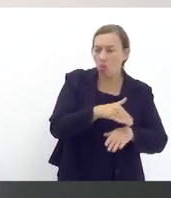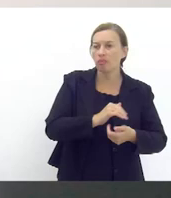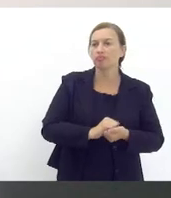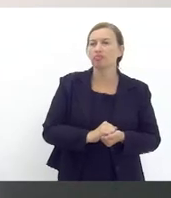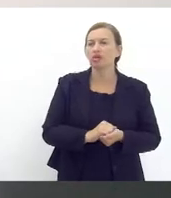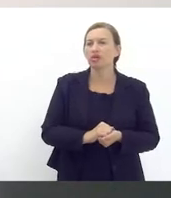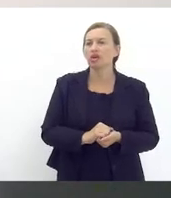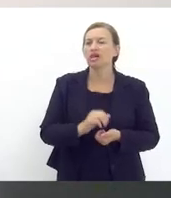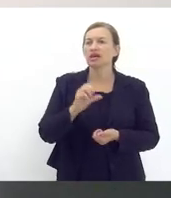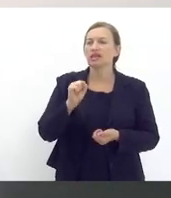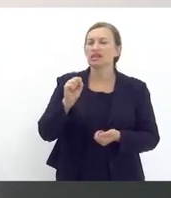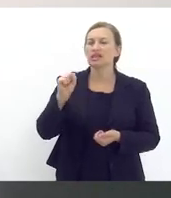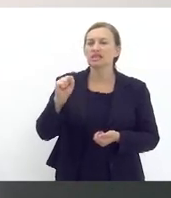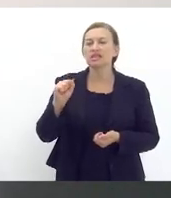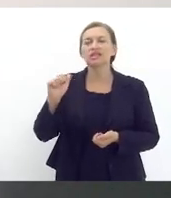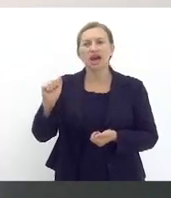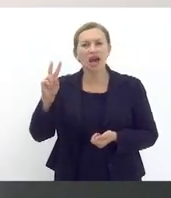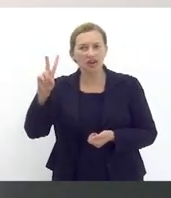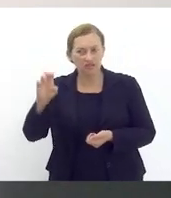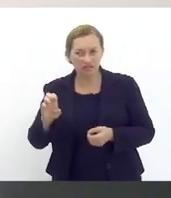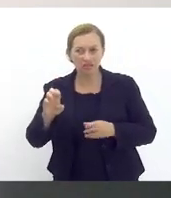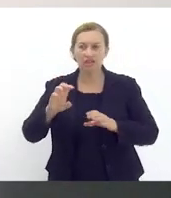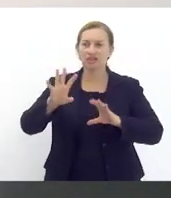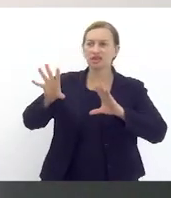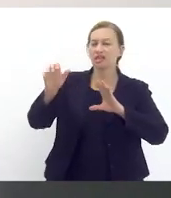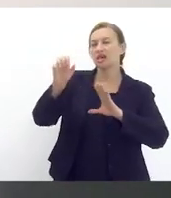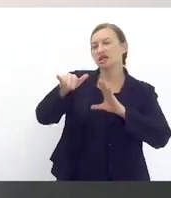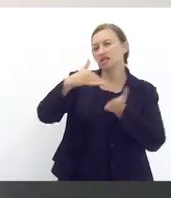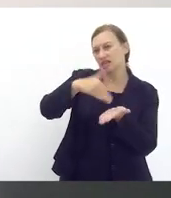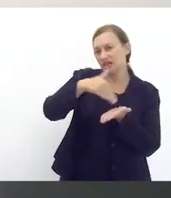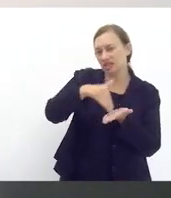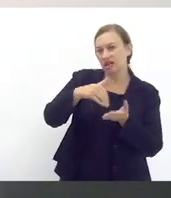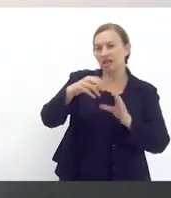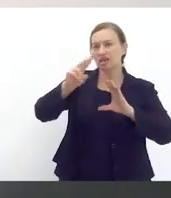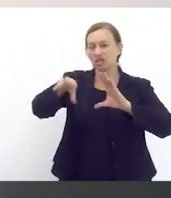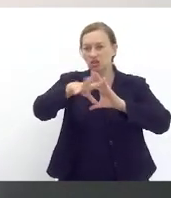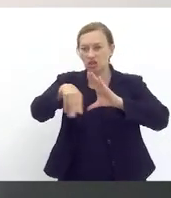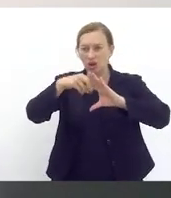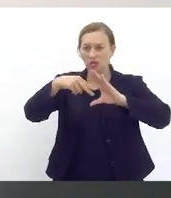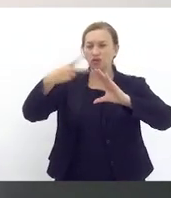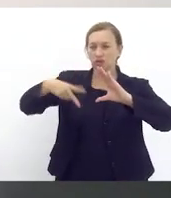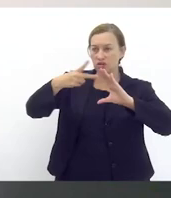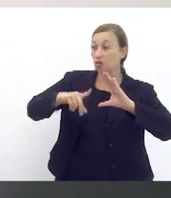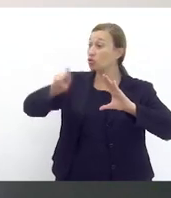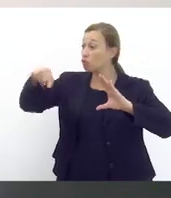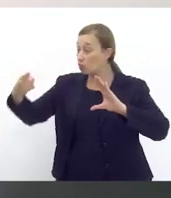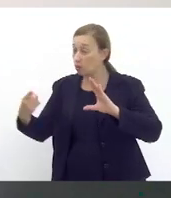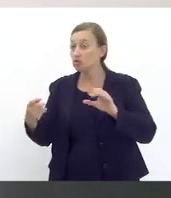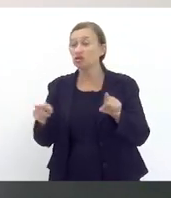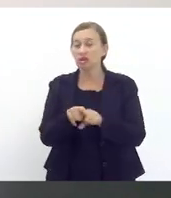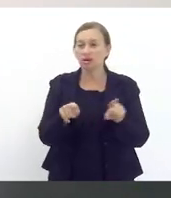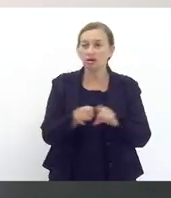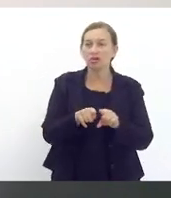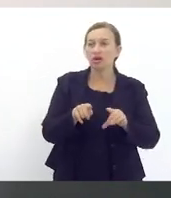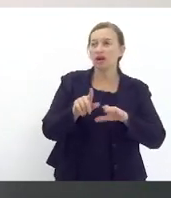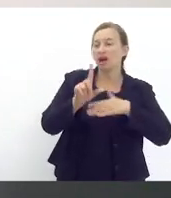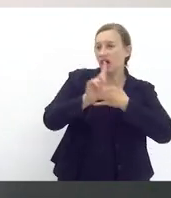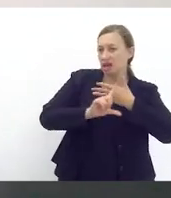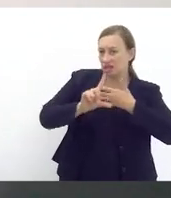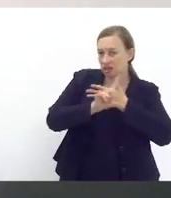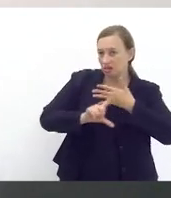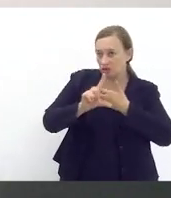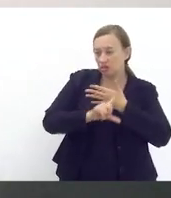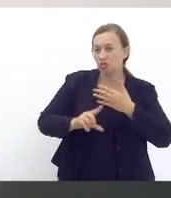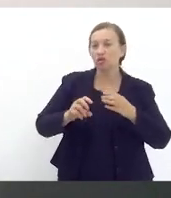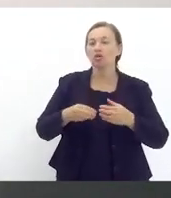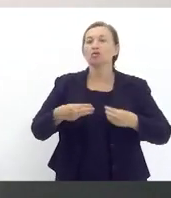tem a chave secretaria da divisão também já tá com editais de fomento na rua e vão ter outros mais a literatura dentro do